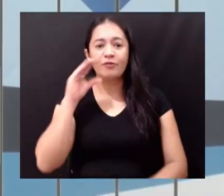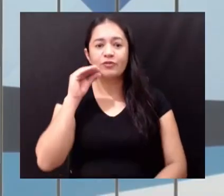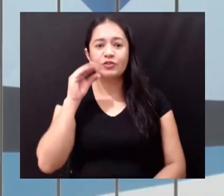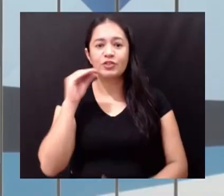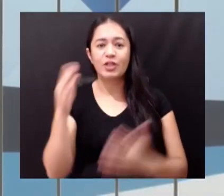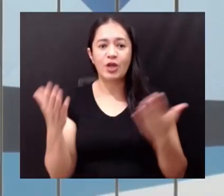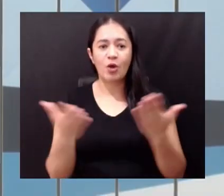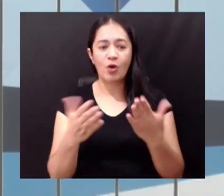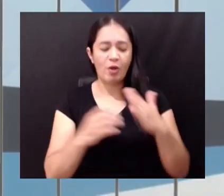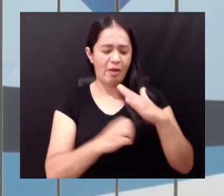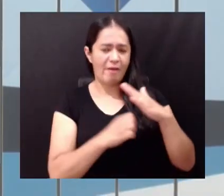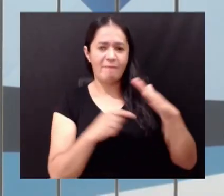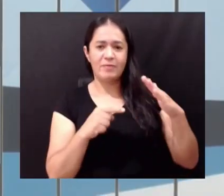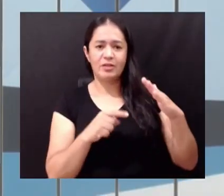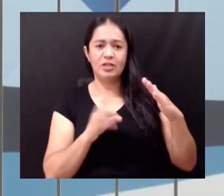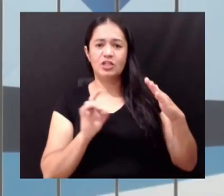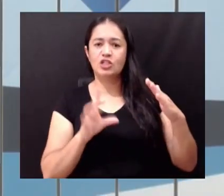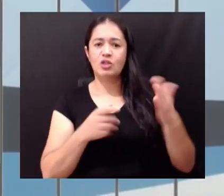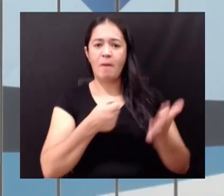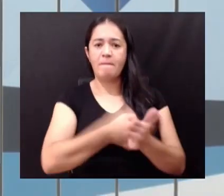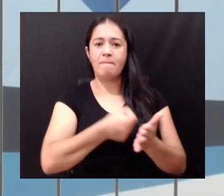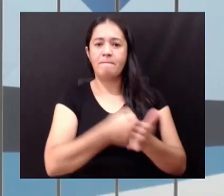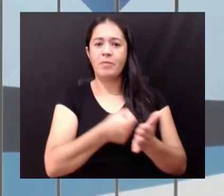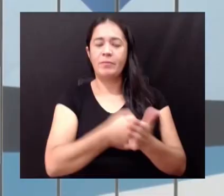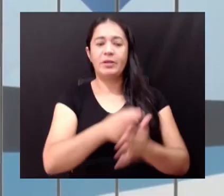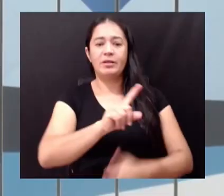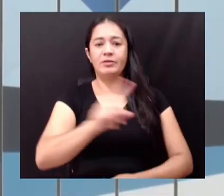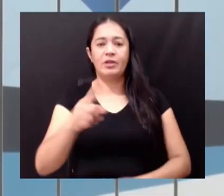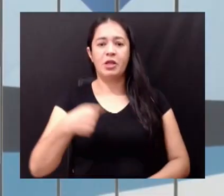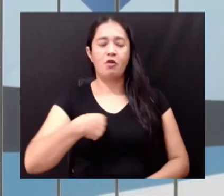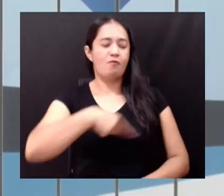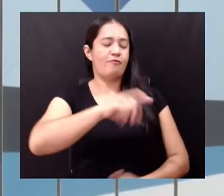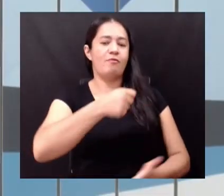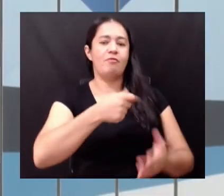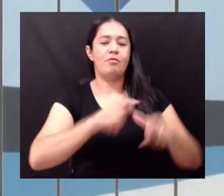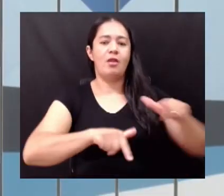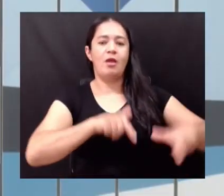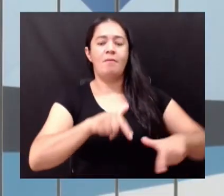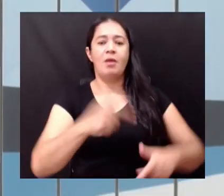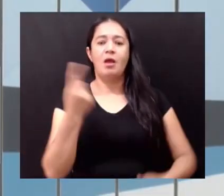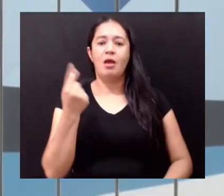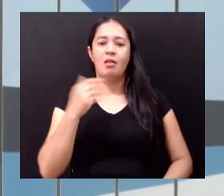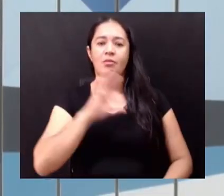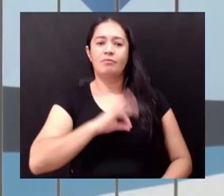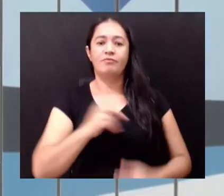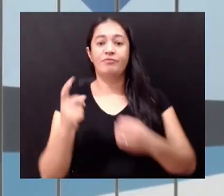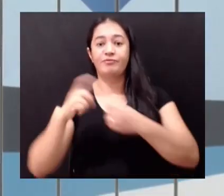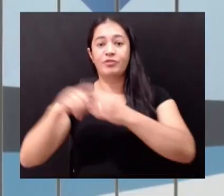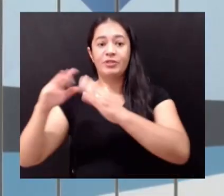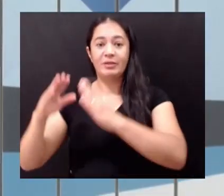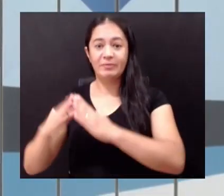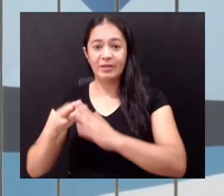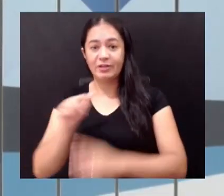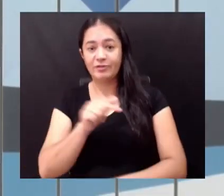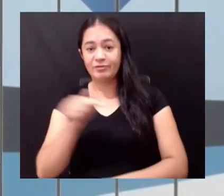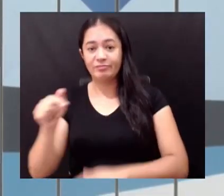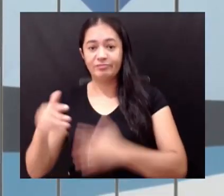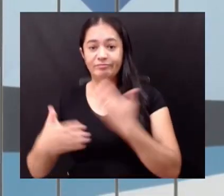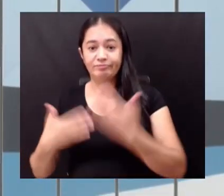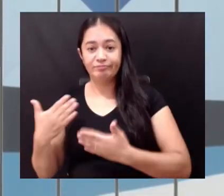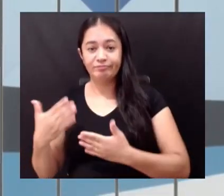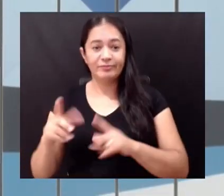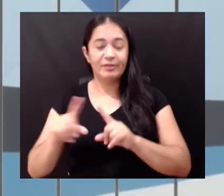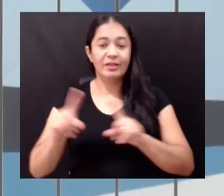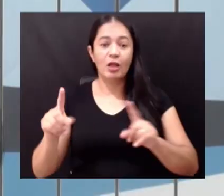só uma obrigação. Eu estou lá para trabalhar, ganhar o meu dinheiro e voltar para casa, e no final de semana eu me divirto, né? Então, especialmente as gerações